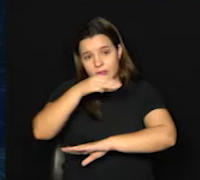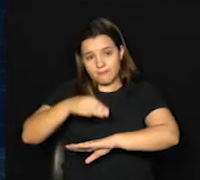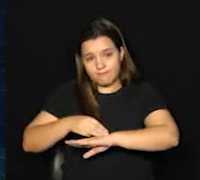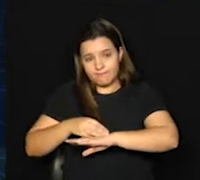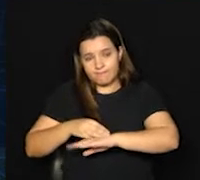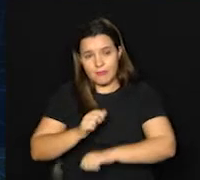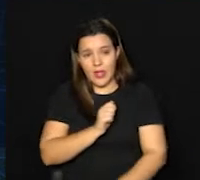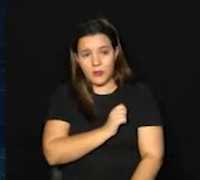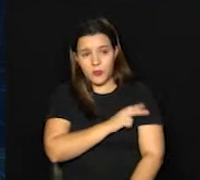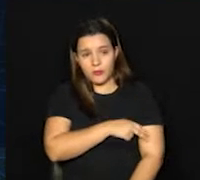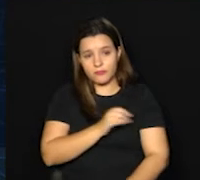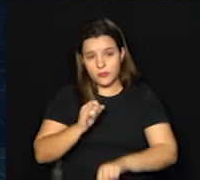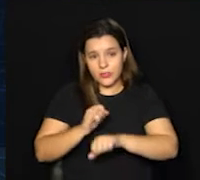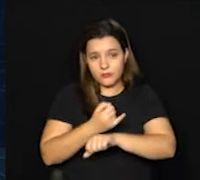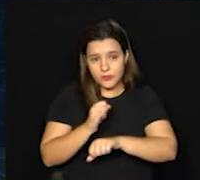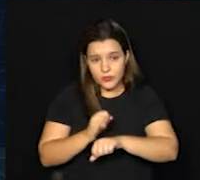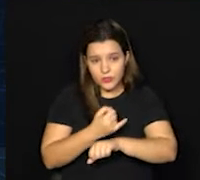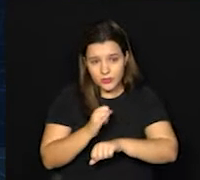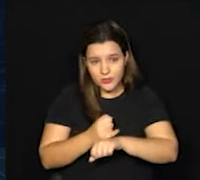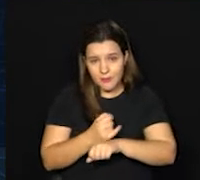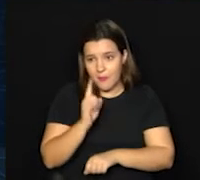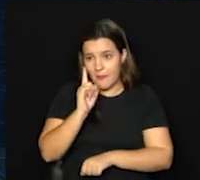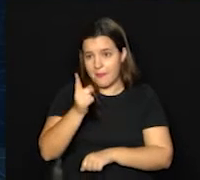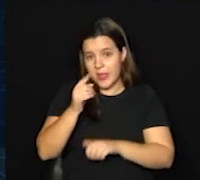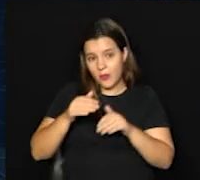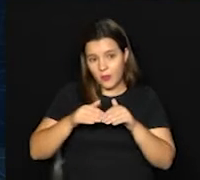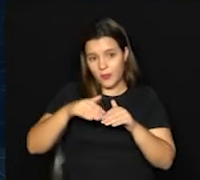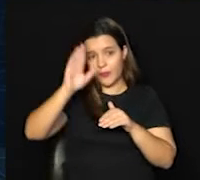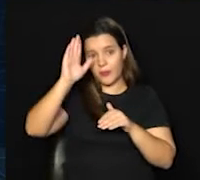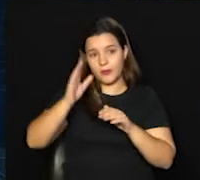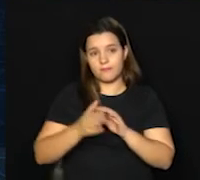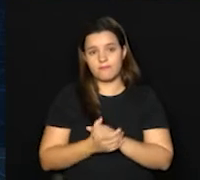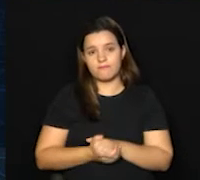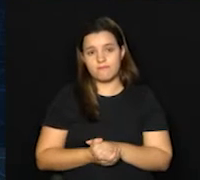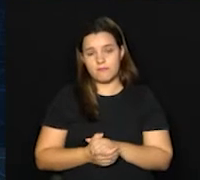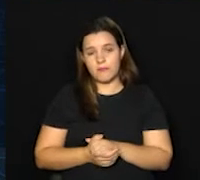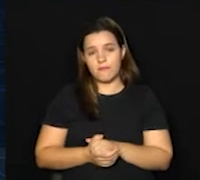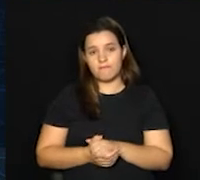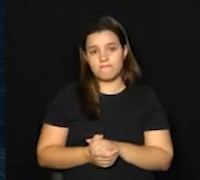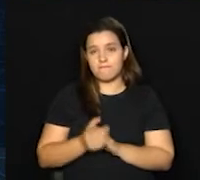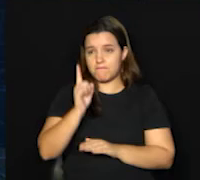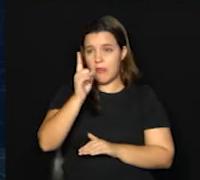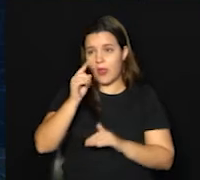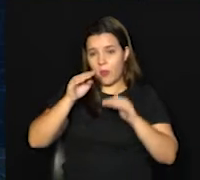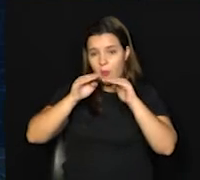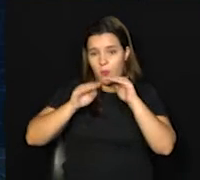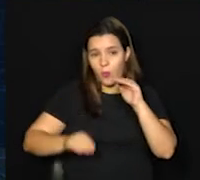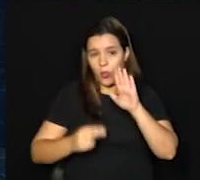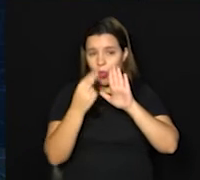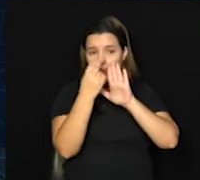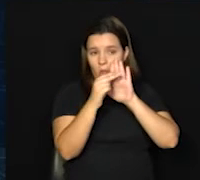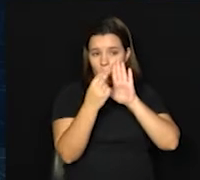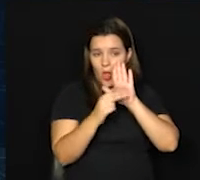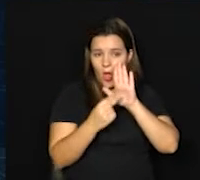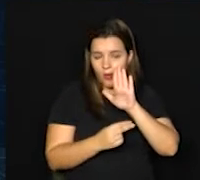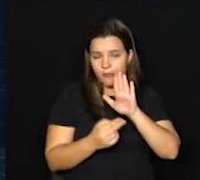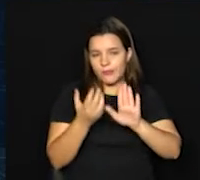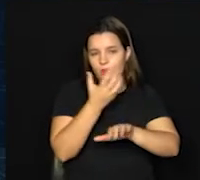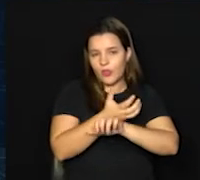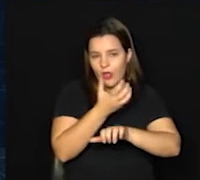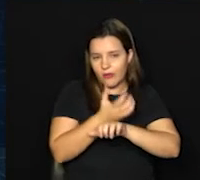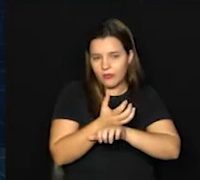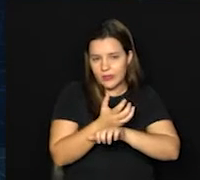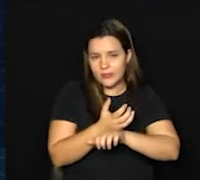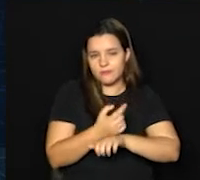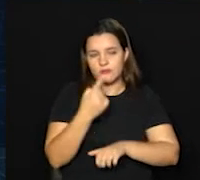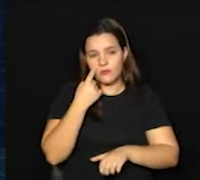Arthur Nogueira e Jaguariúna com mais de 1.000 casos. Aí com menos de 1.000 vem Nova Odessa, seguida de